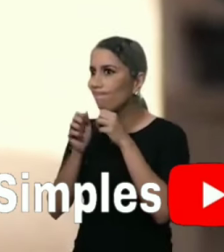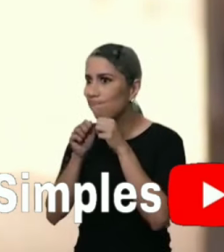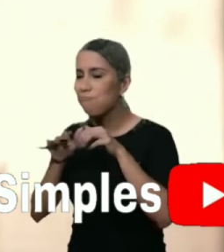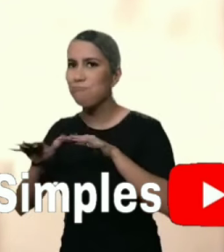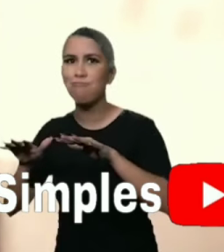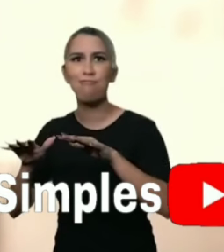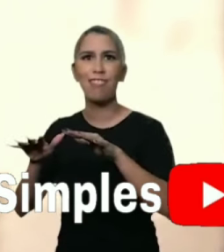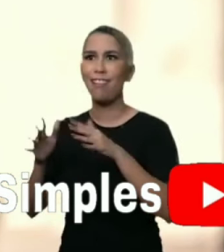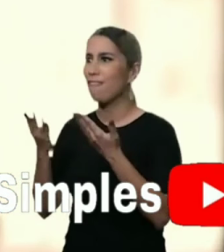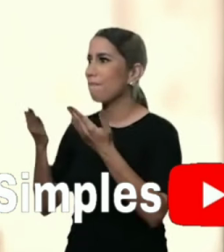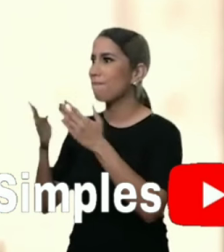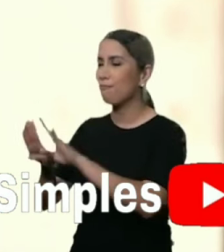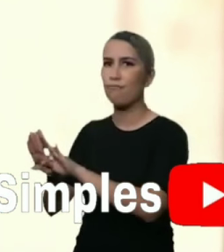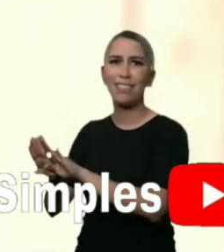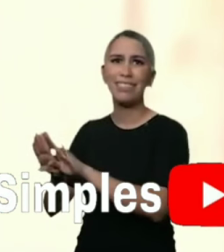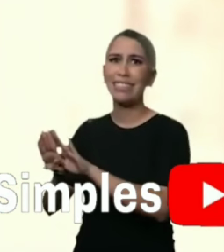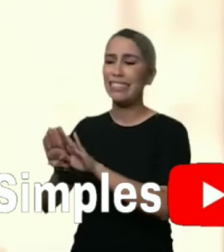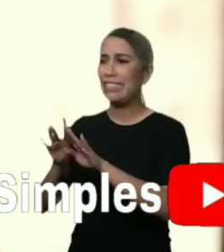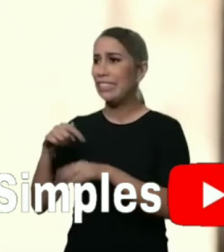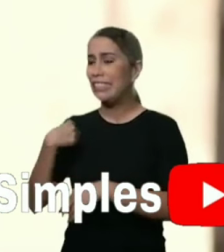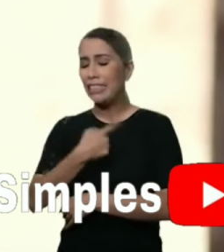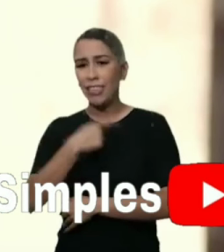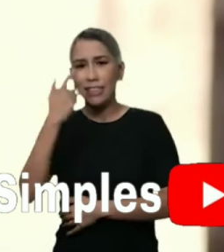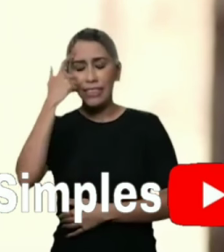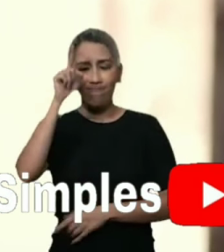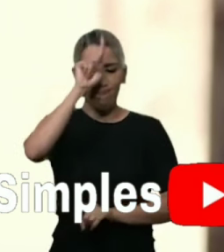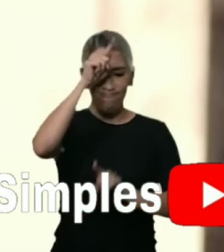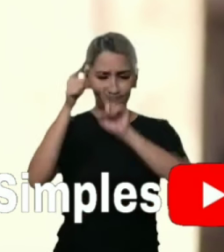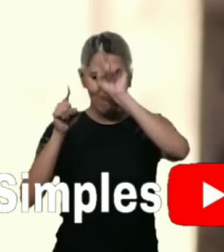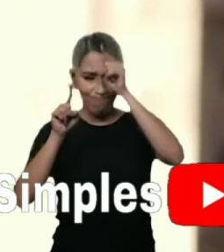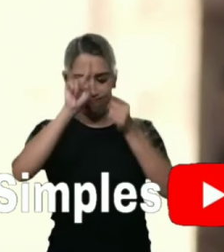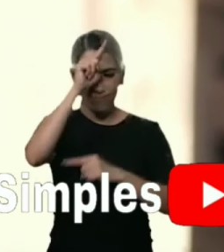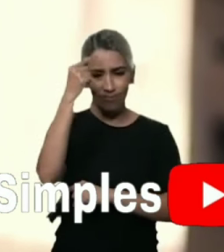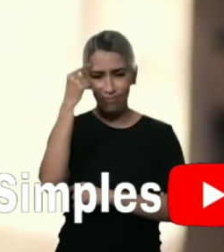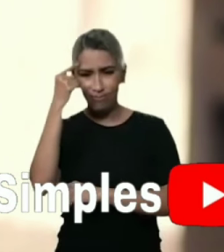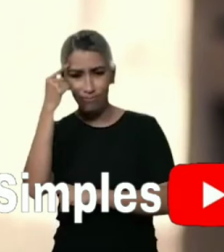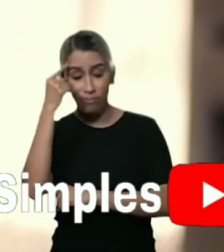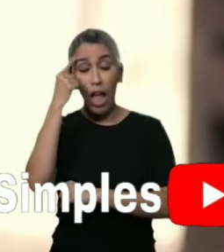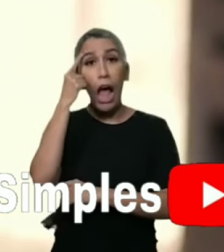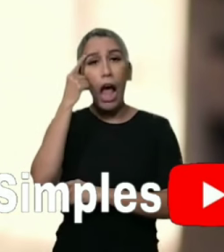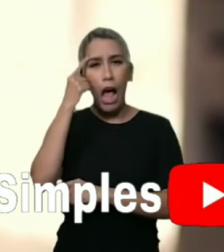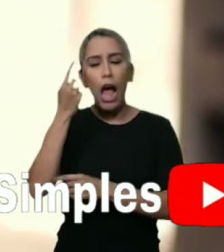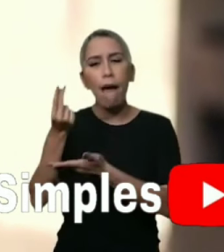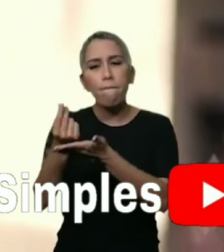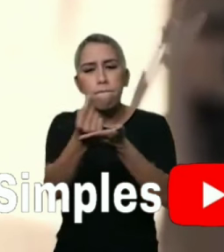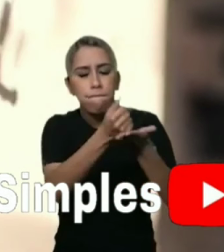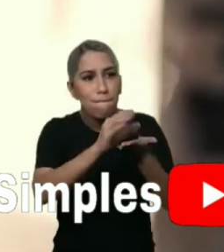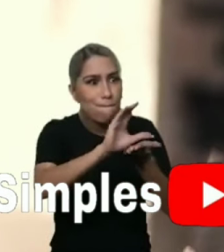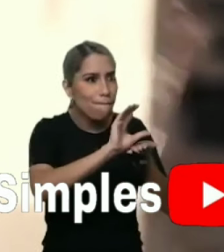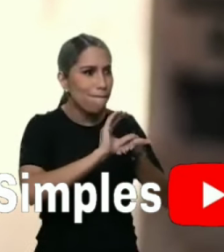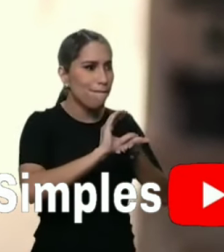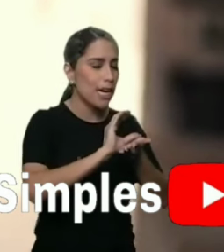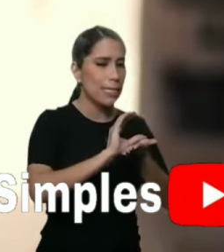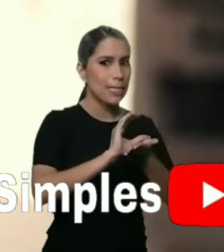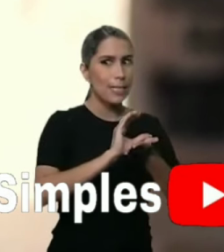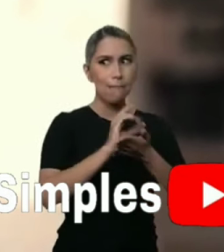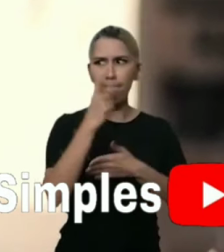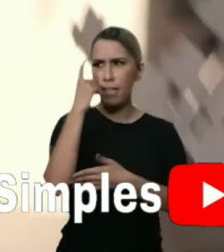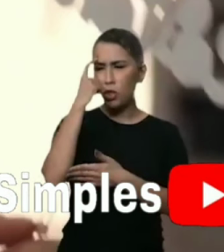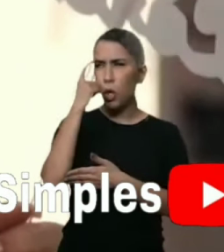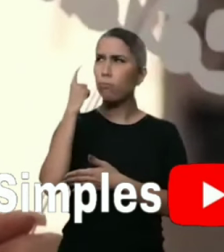aulas, aí a gente teve que recriar. E de acordo com que veio o auxílio emergencial, a gente antes trabalhava com bolinhos apenas